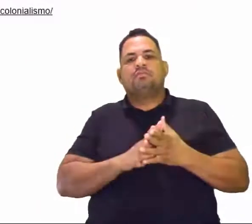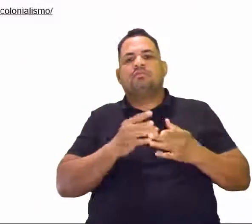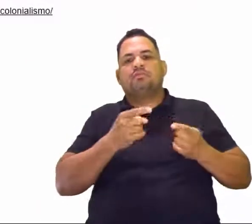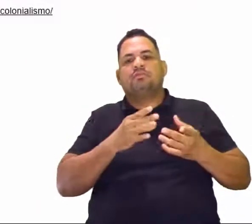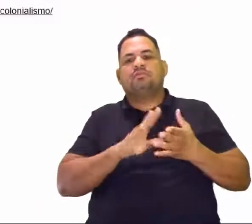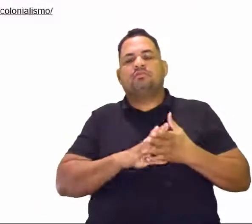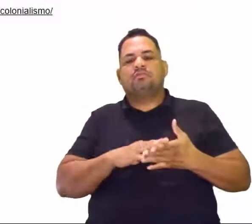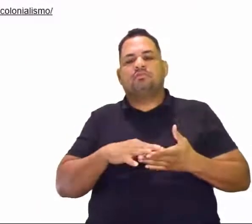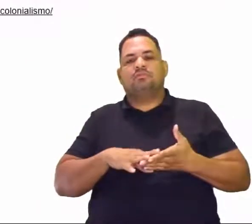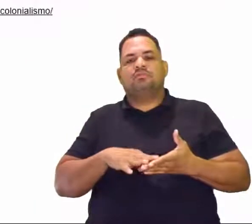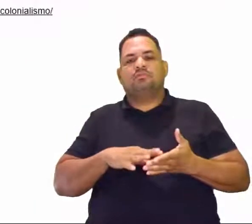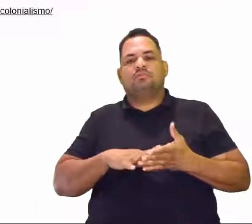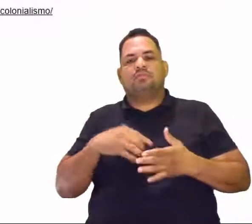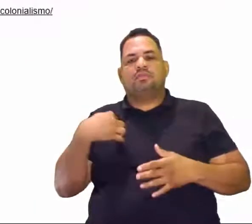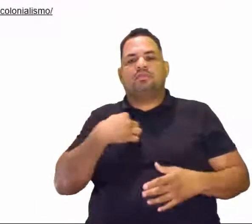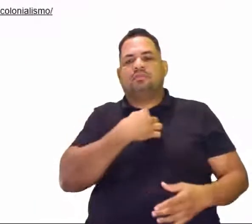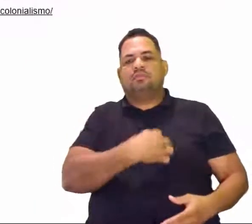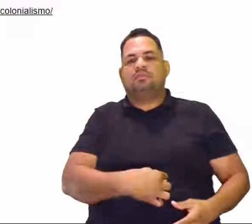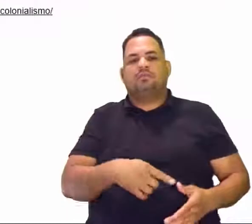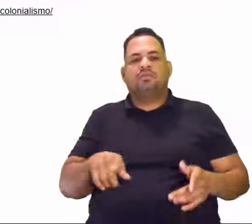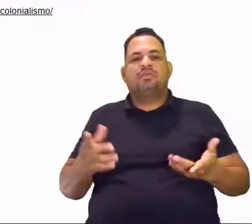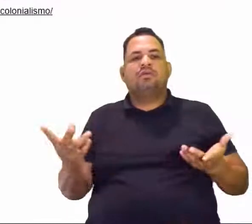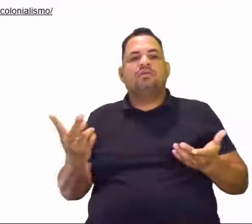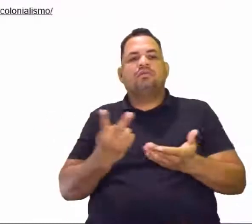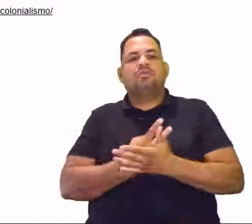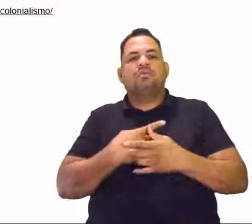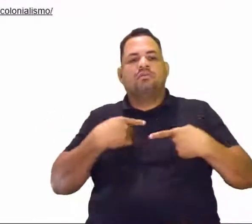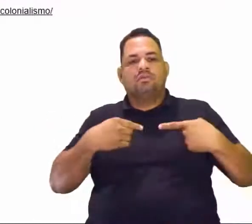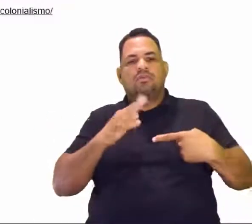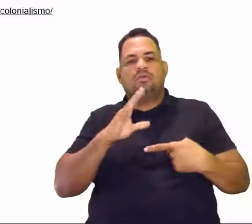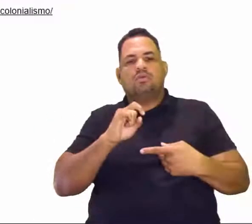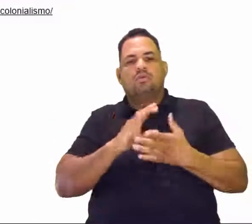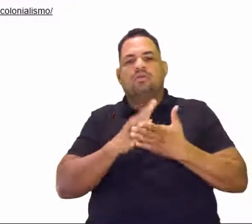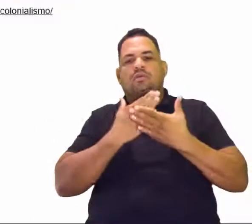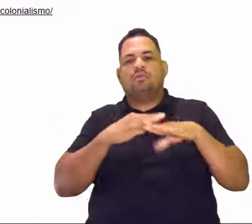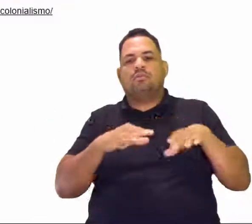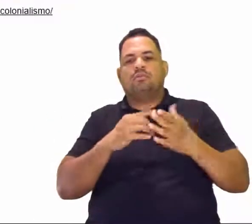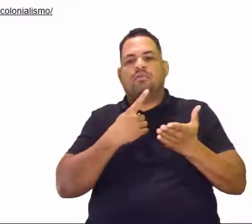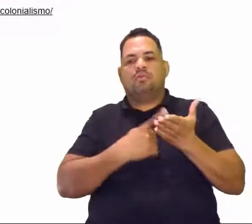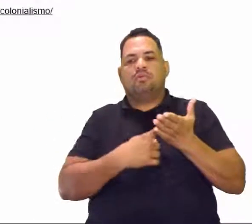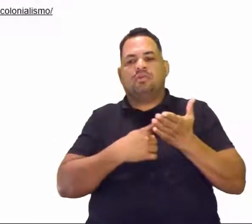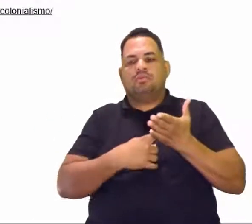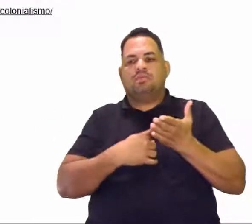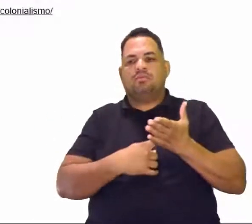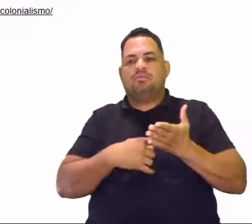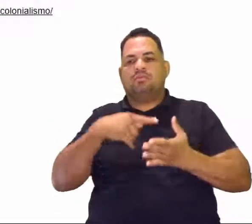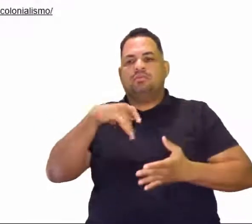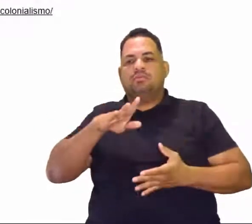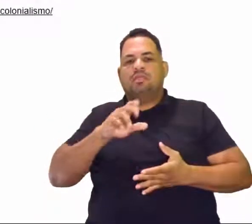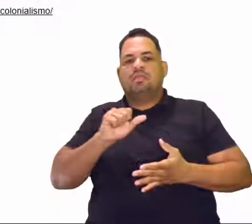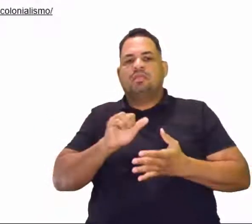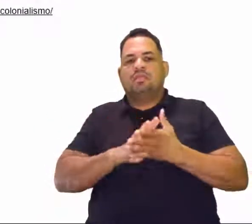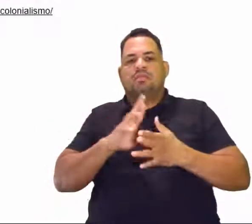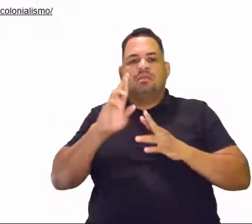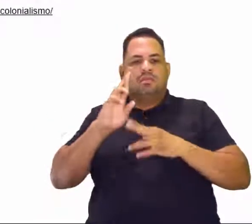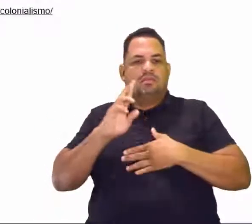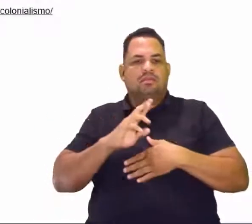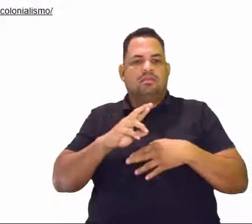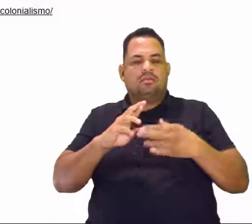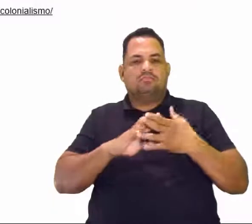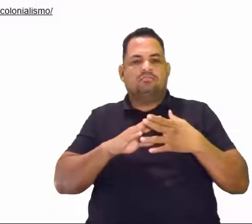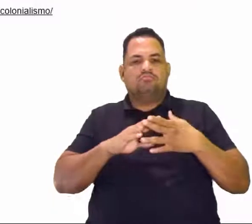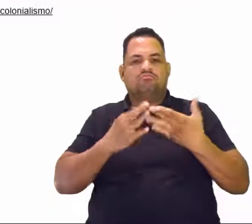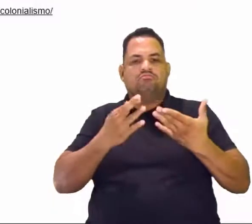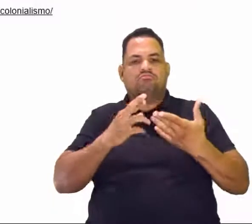chineses teve seu início com a guerra do ópio e terminou com o Tratado de Pequim responsável por Abrir